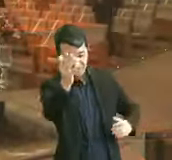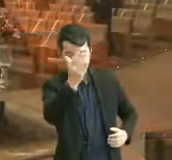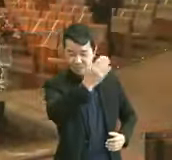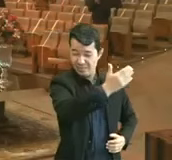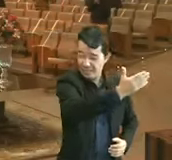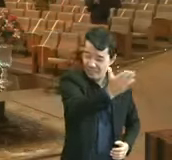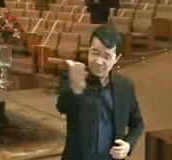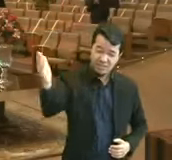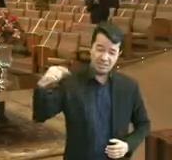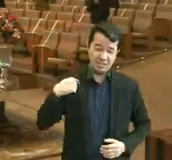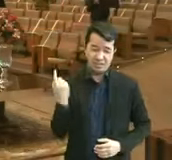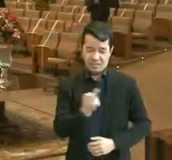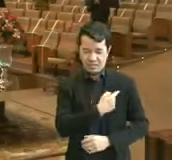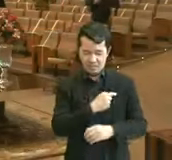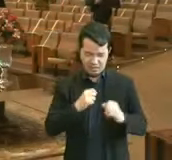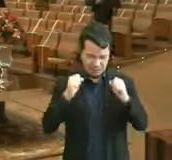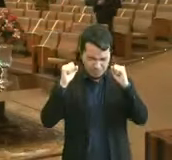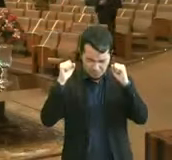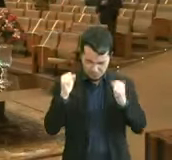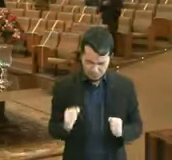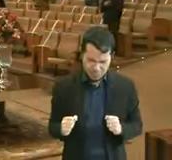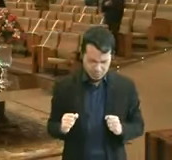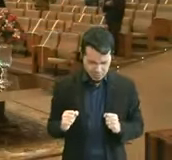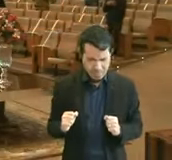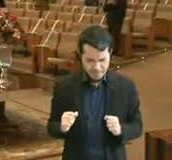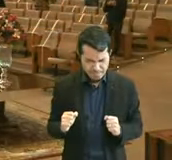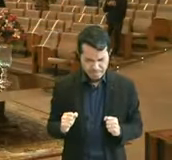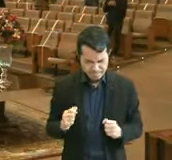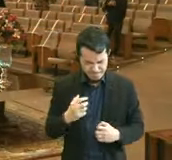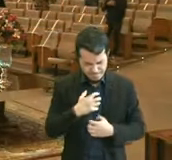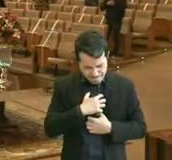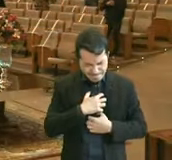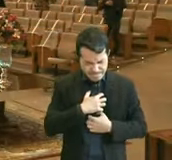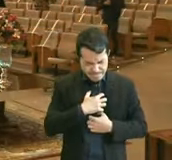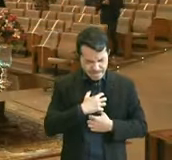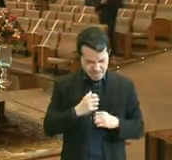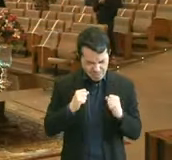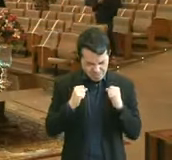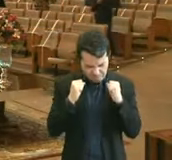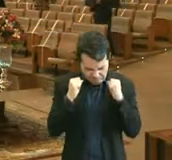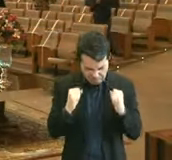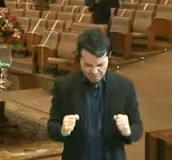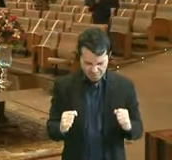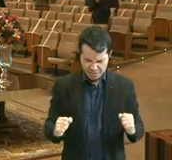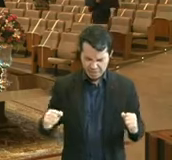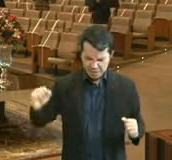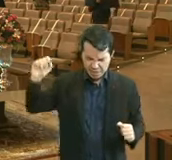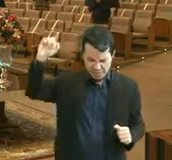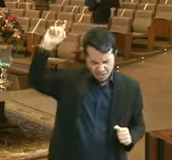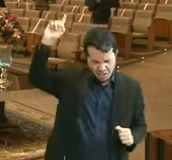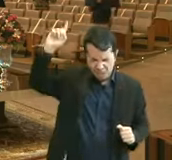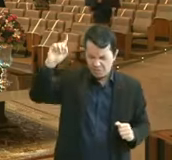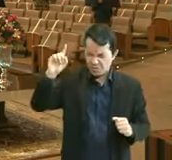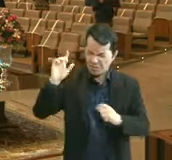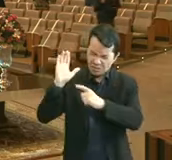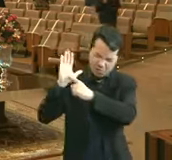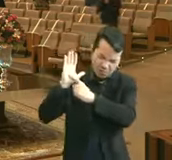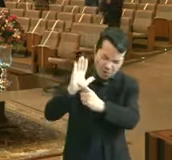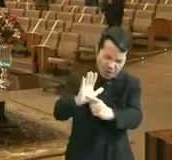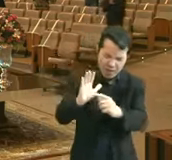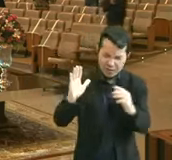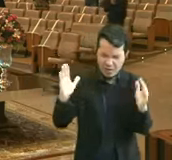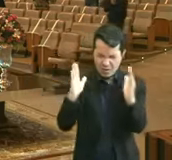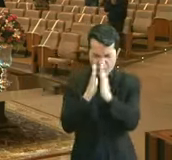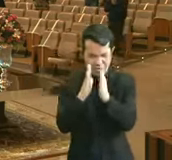Deus acontecendo em nosso meio, o poder de Deus levantando pessoas nesses dias, orações respondidas, favor de